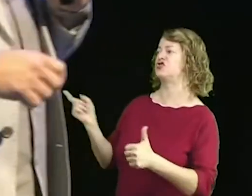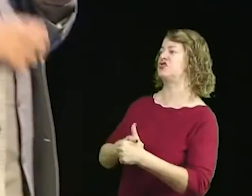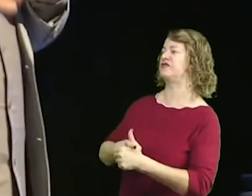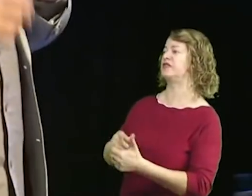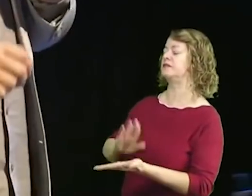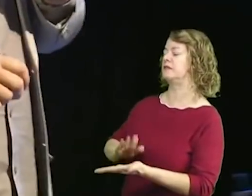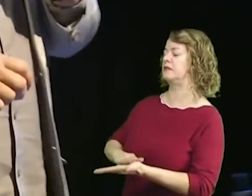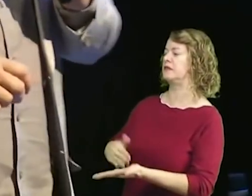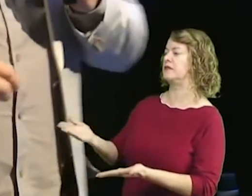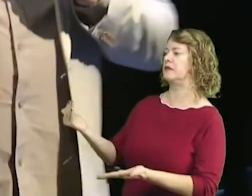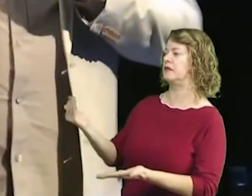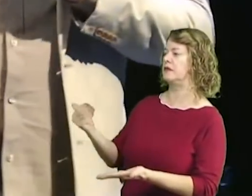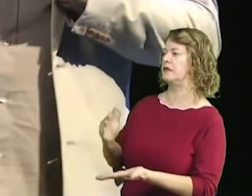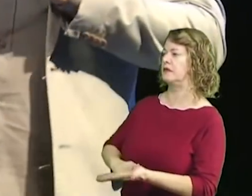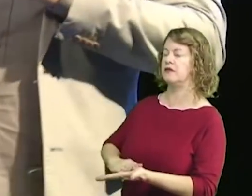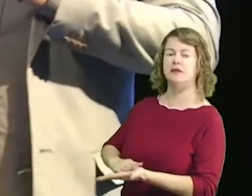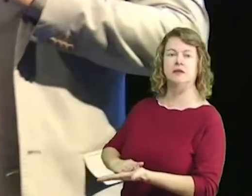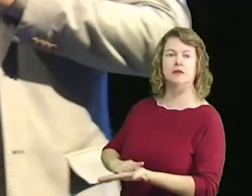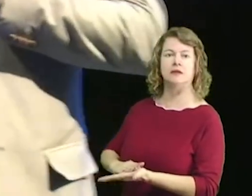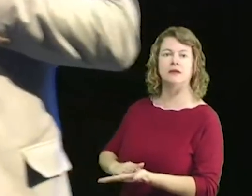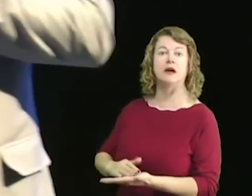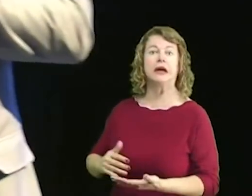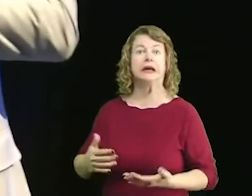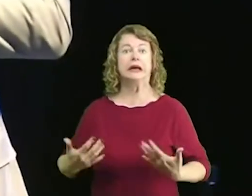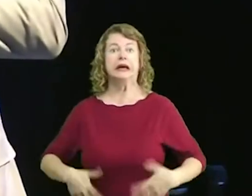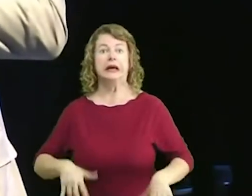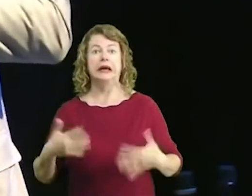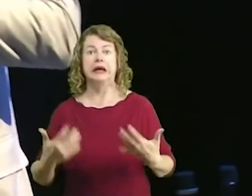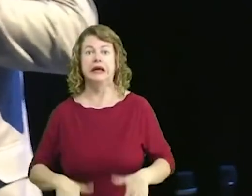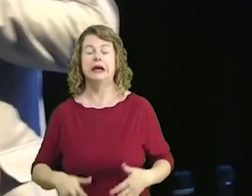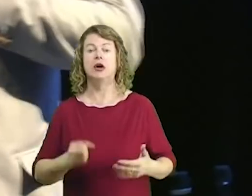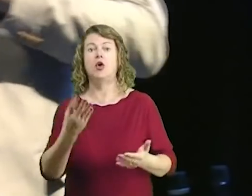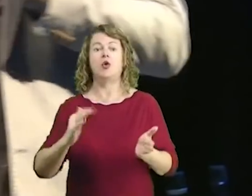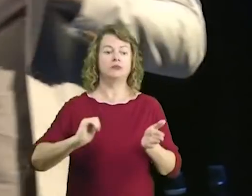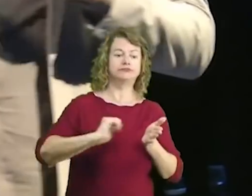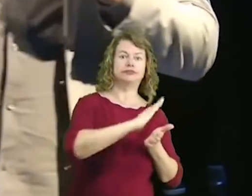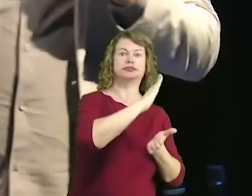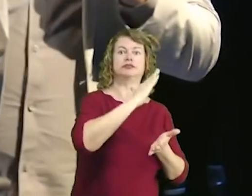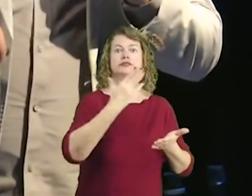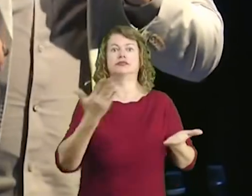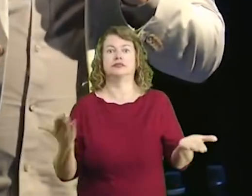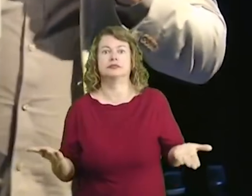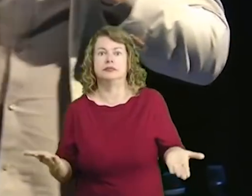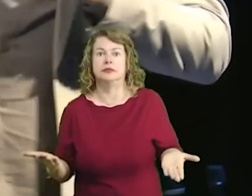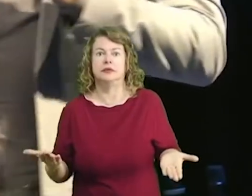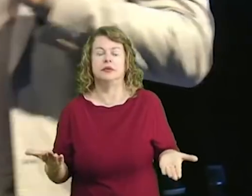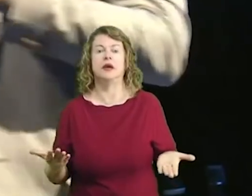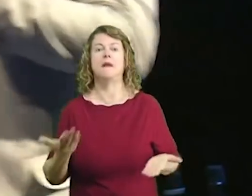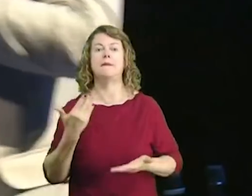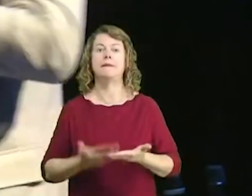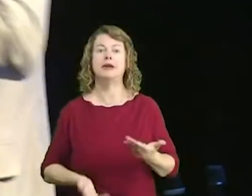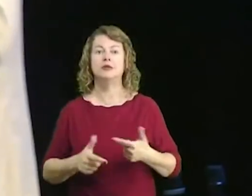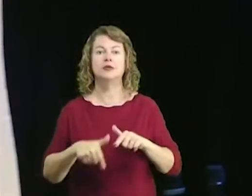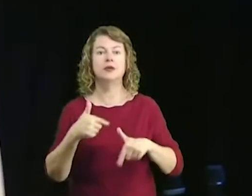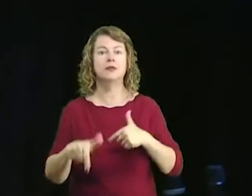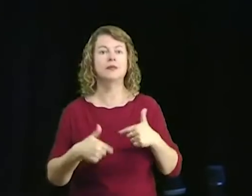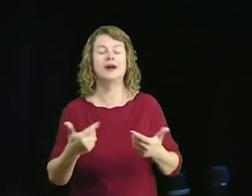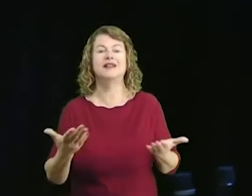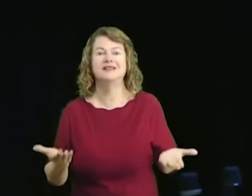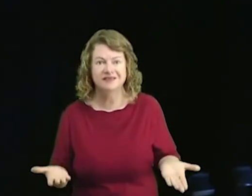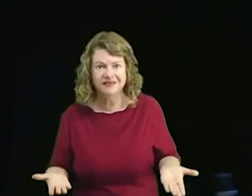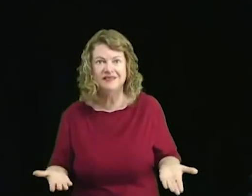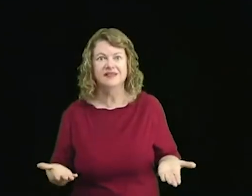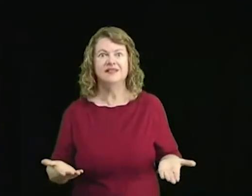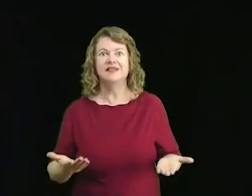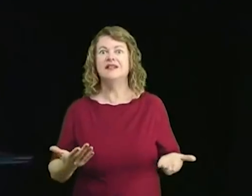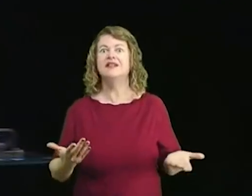vai receber uma notícia de que você foi descartado, desprezado na sua empresa. Você foi mandado embora porque